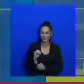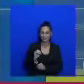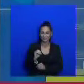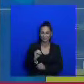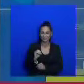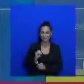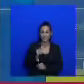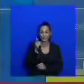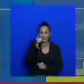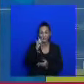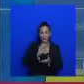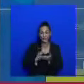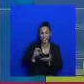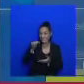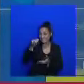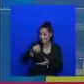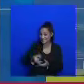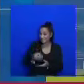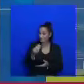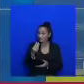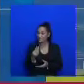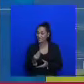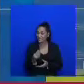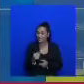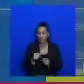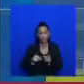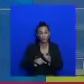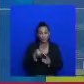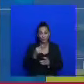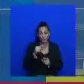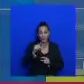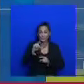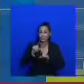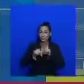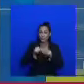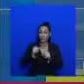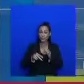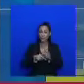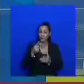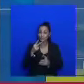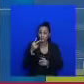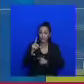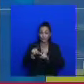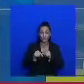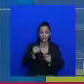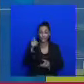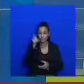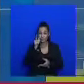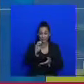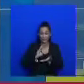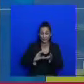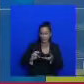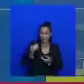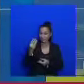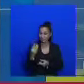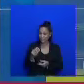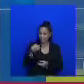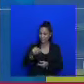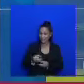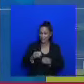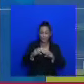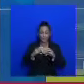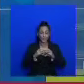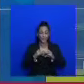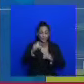Você ganha a partir de três acertos, tanto no primeiro quanto no segundo sorteio da Dupla Sena. Bola preta, número 17.